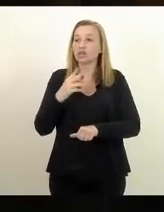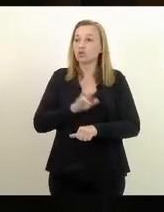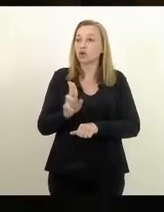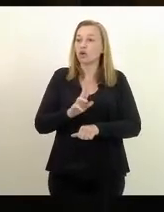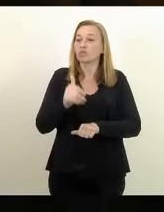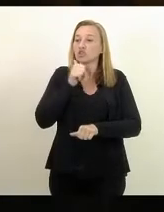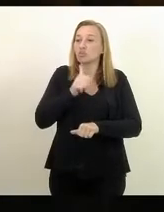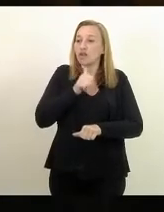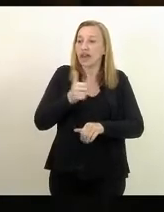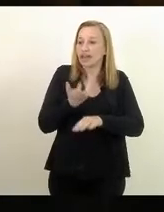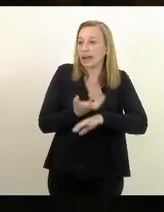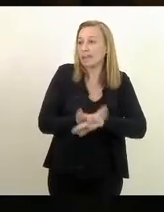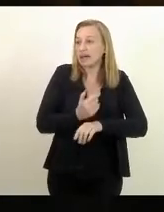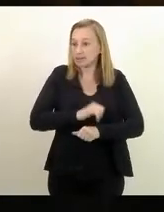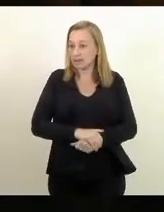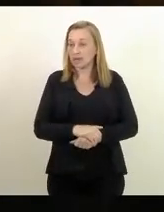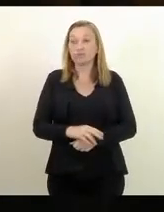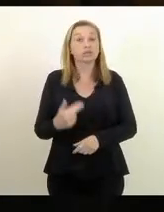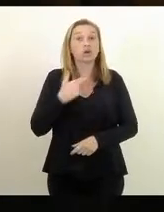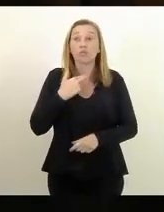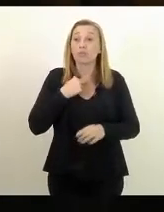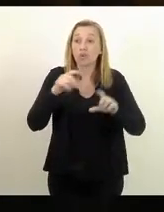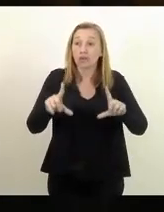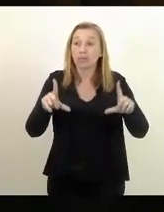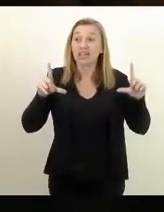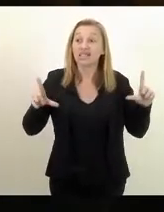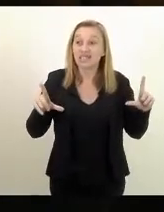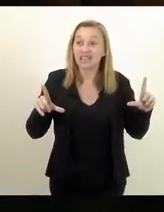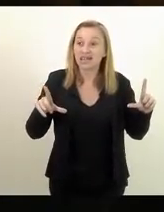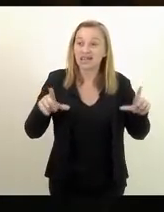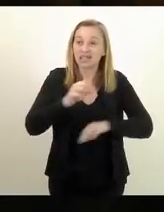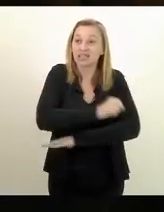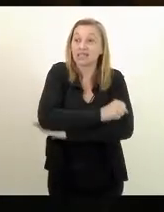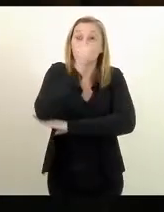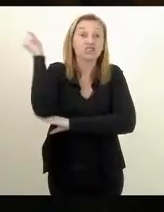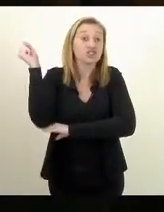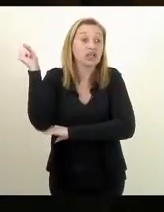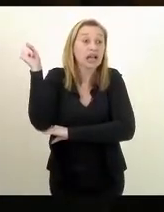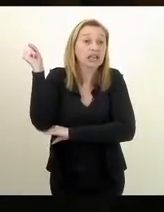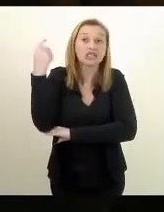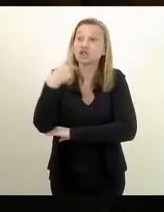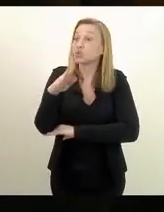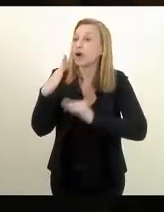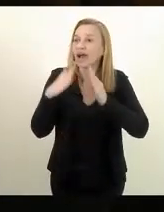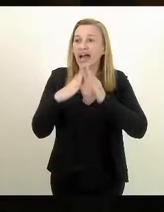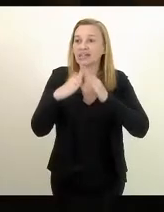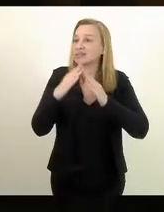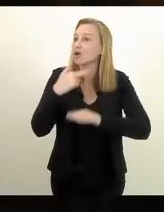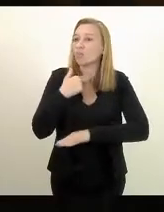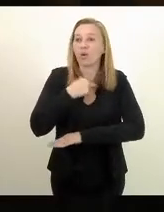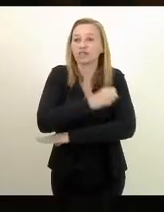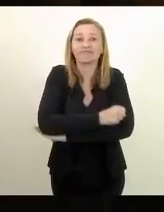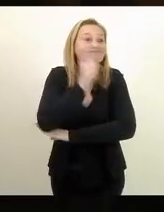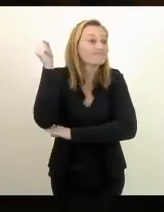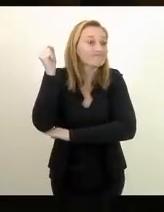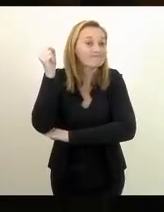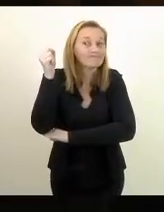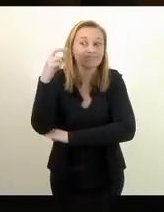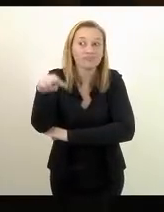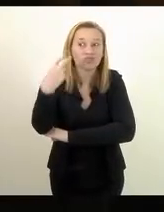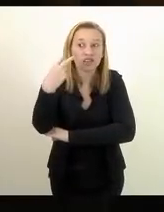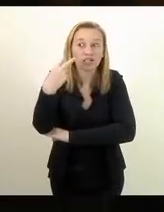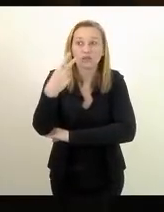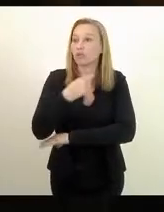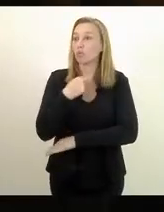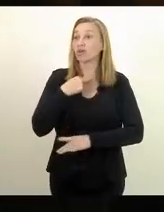elas não podem aparecer nas varandas dos apartamentos de suas casas e as casas que tem